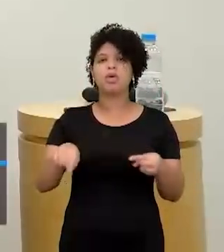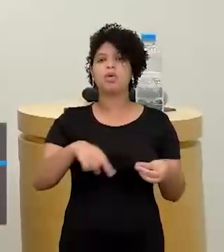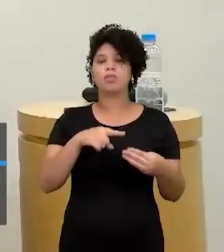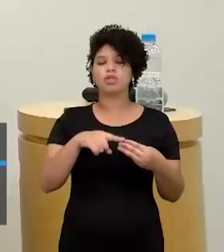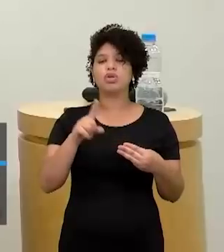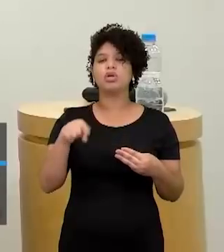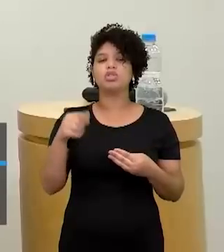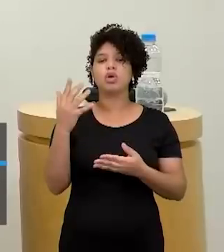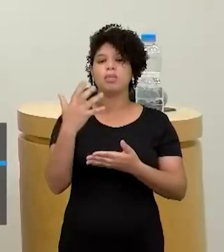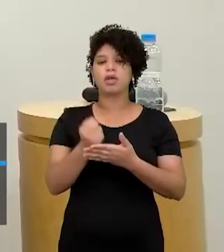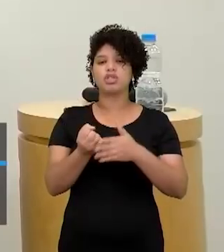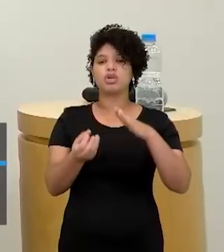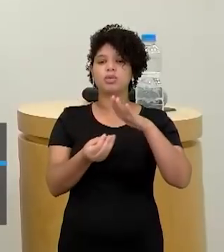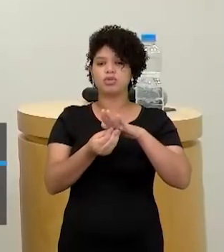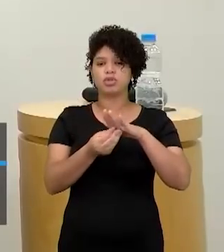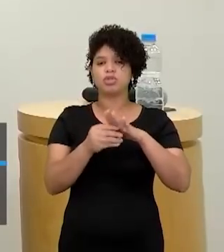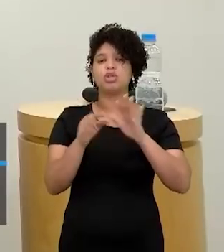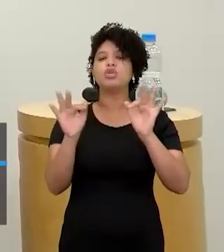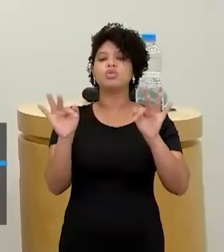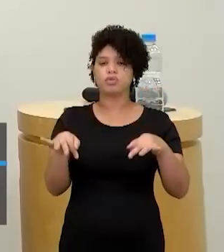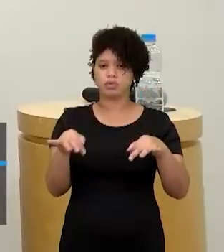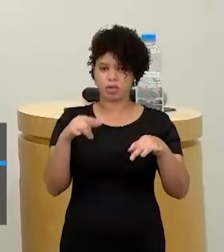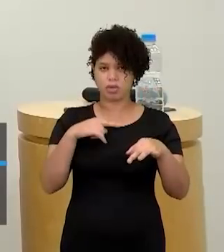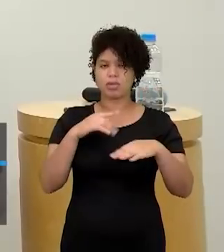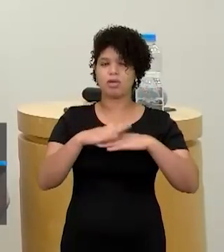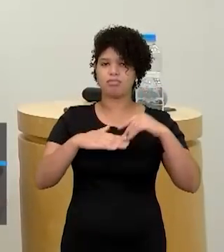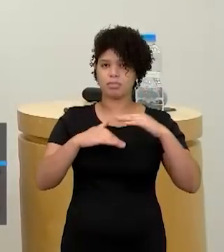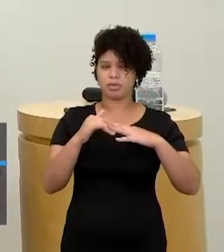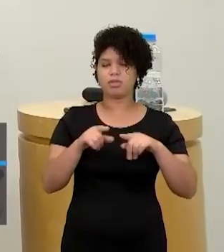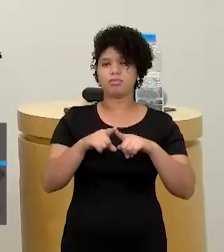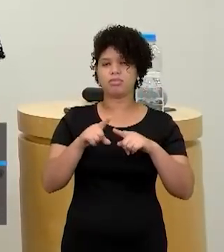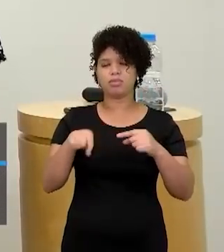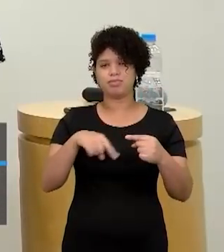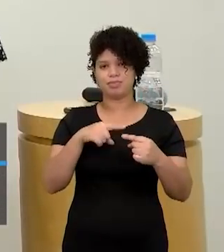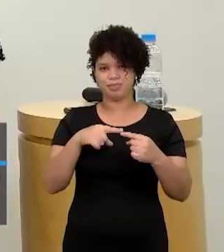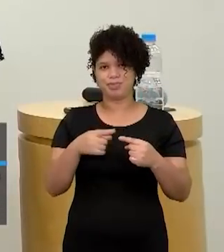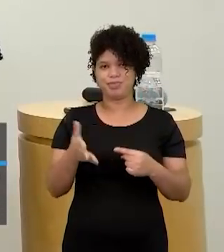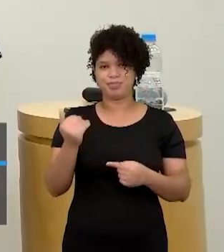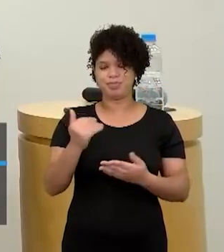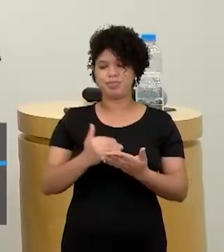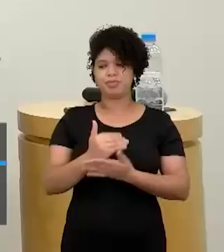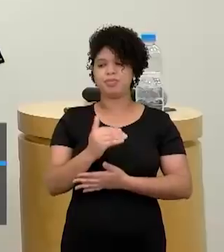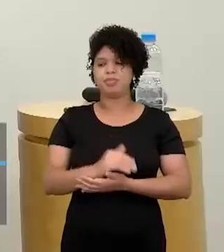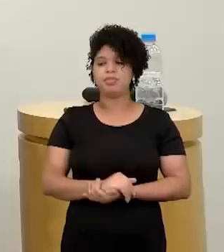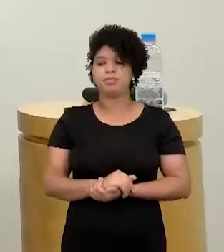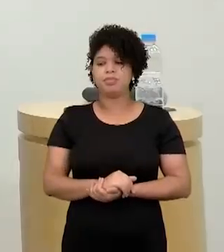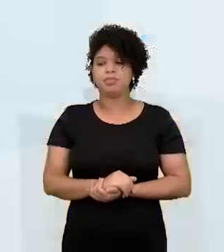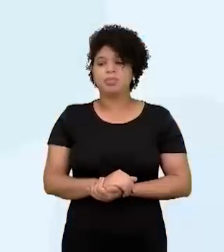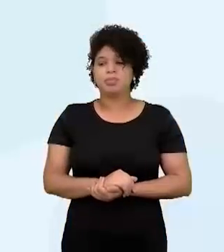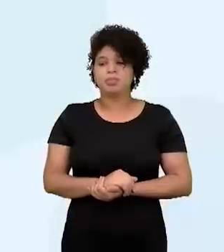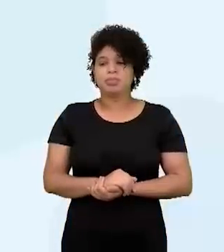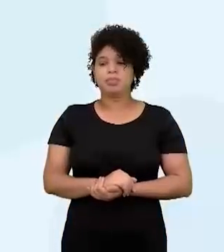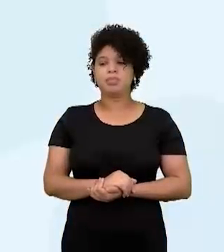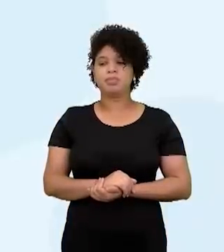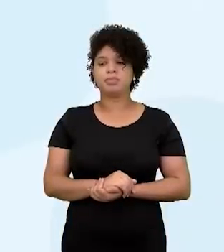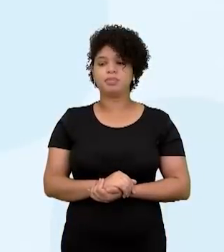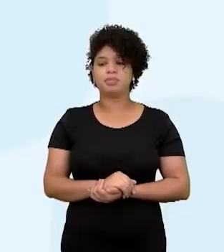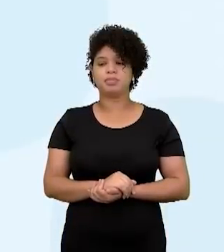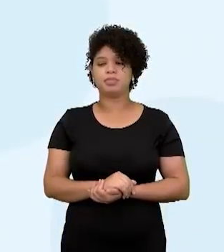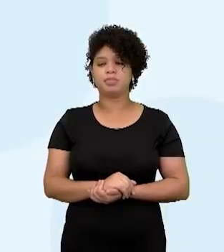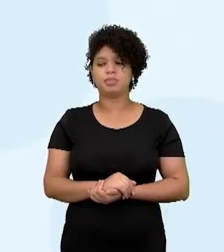baixe o PPT lá no repositório, que lá no final tem as habilidades e objetivos. Tudo bem? Vamos começar? Então, vamos lá. Pode colocar para eles na